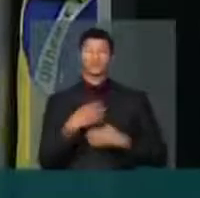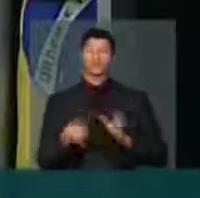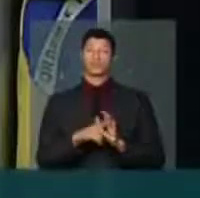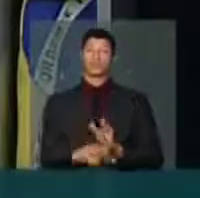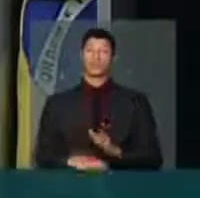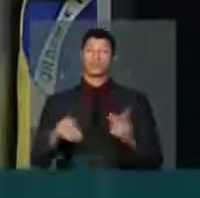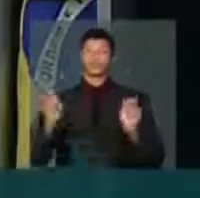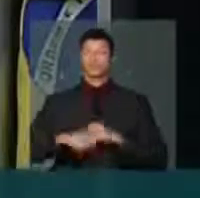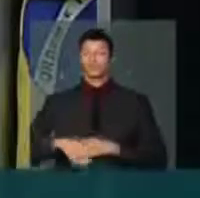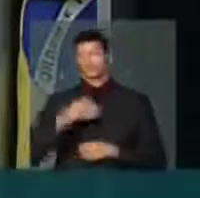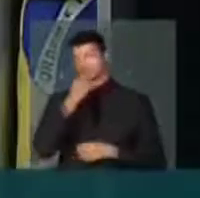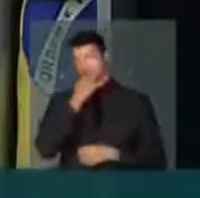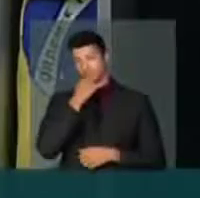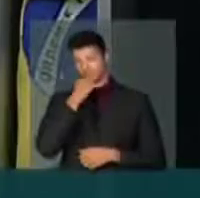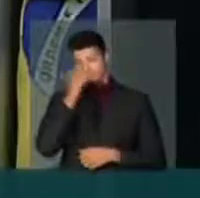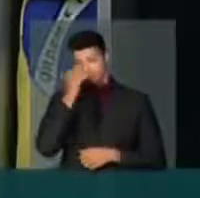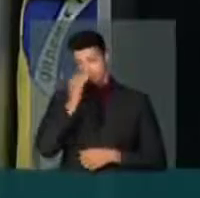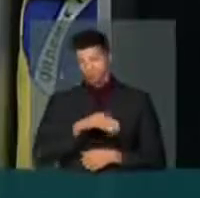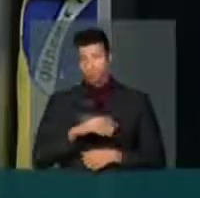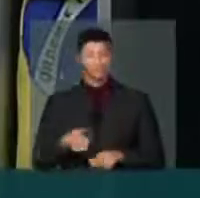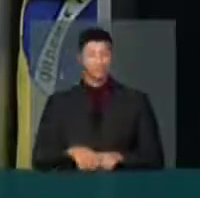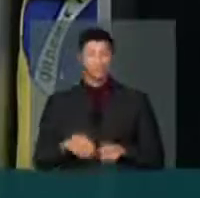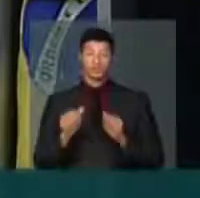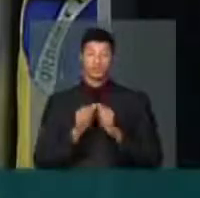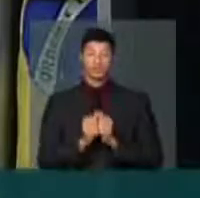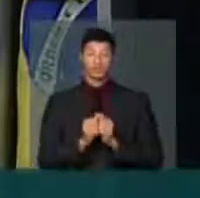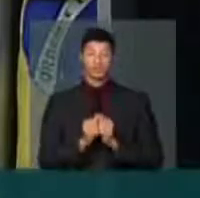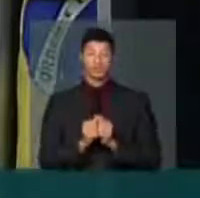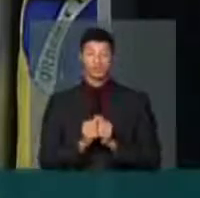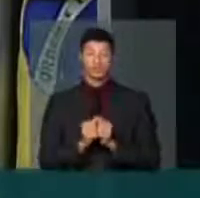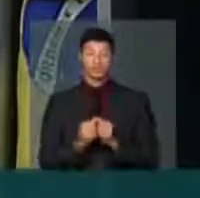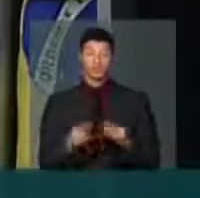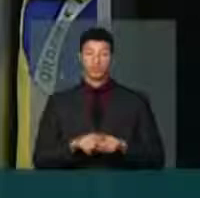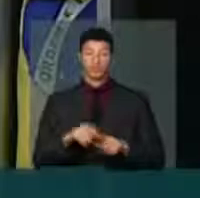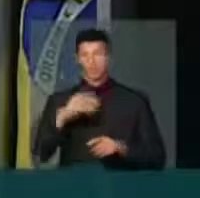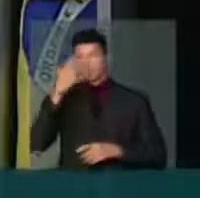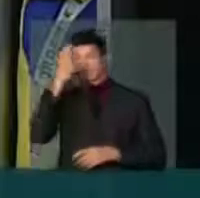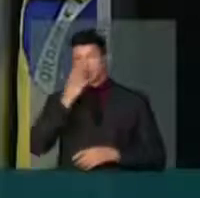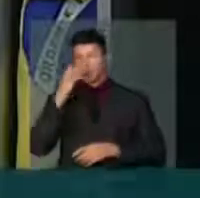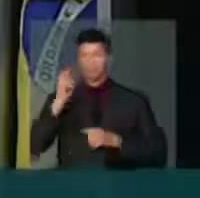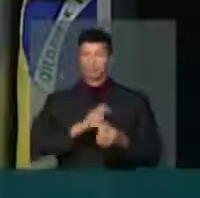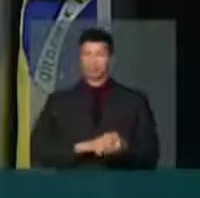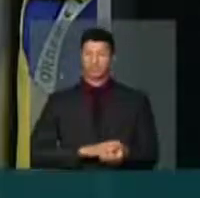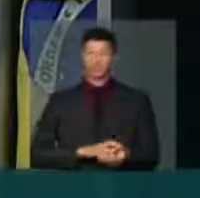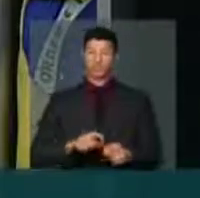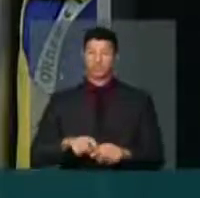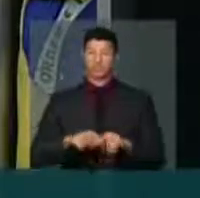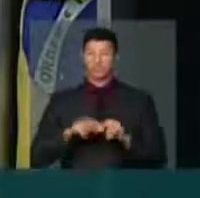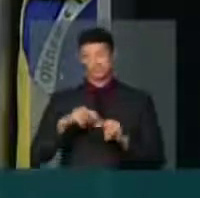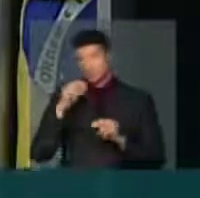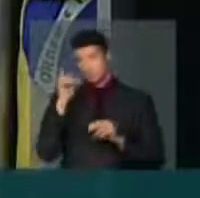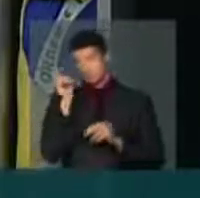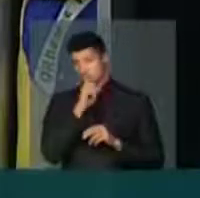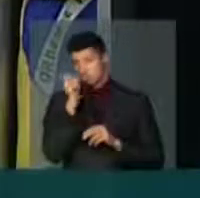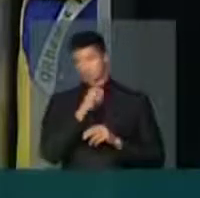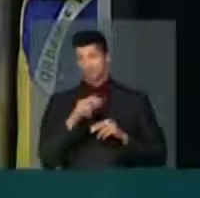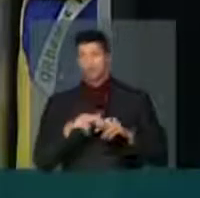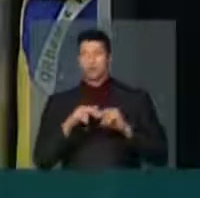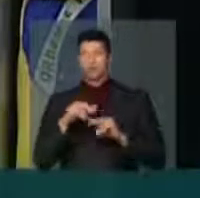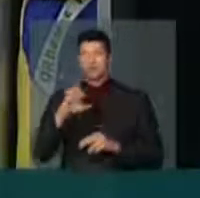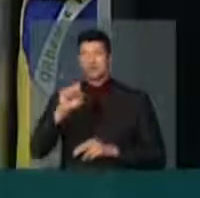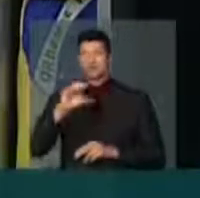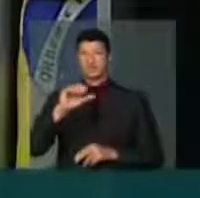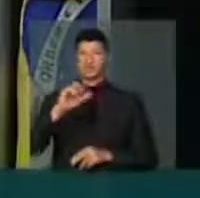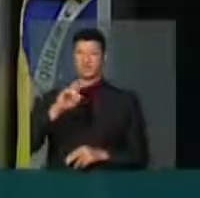da decepção. E junto com ela, a revolta pelo engodo, pelo